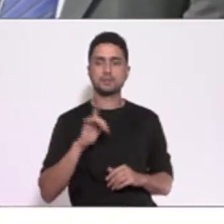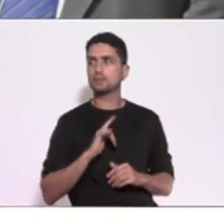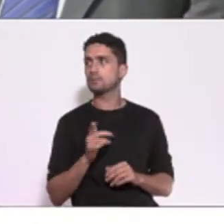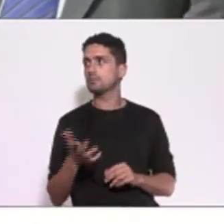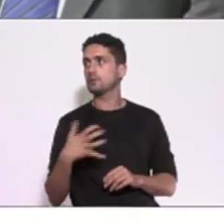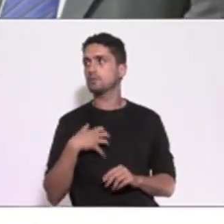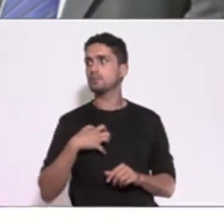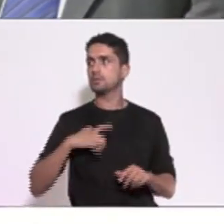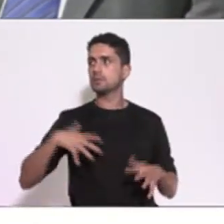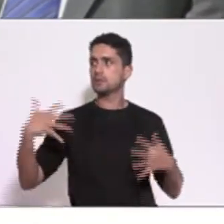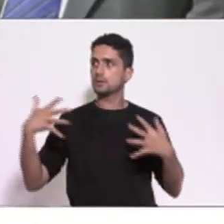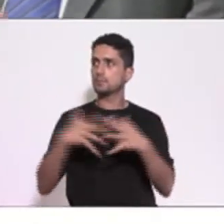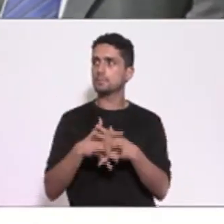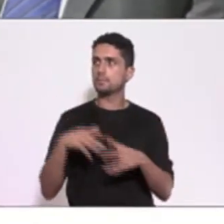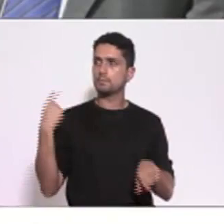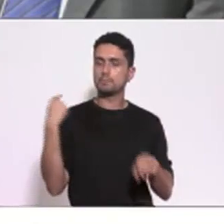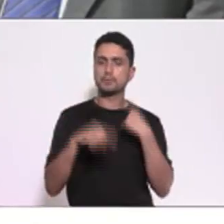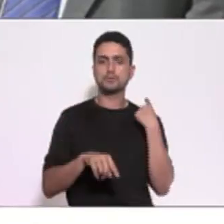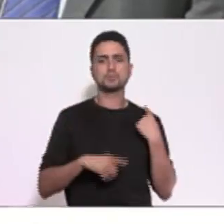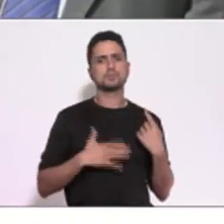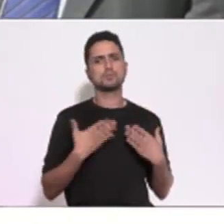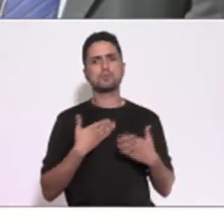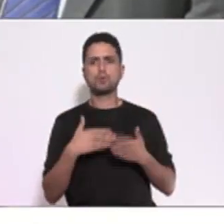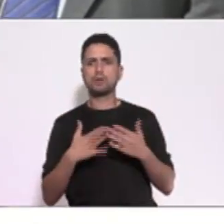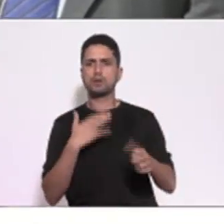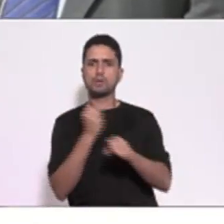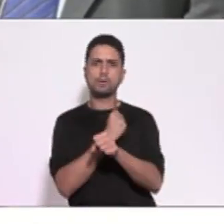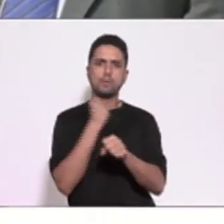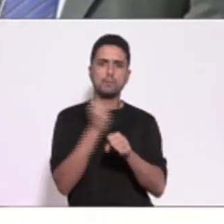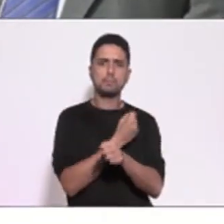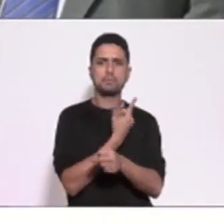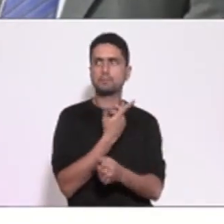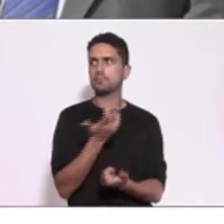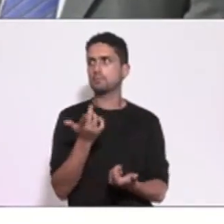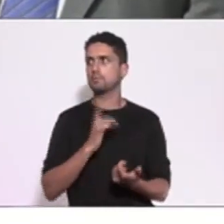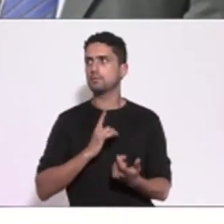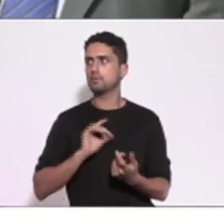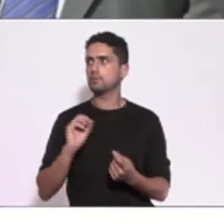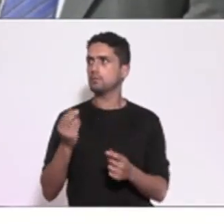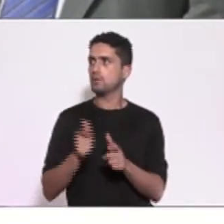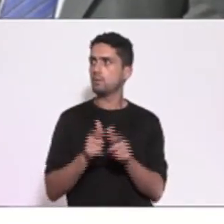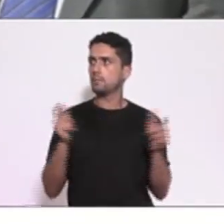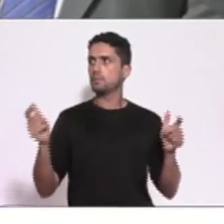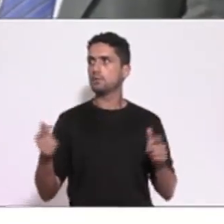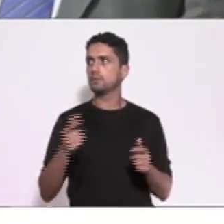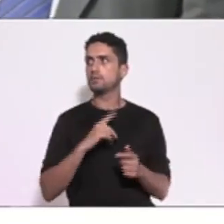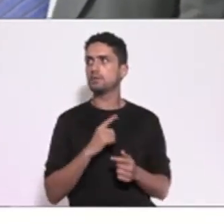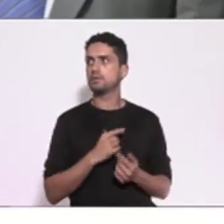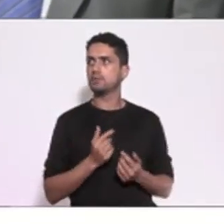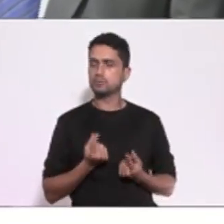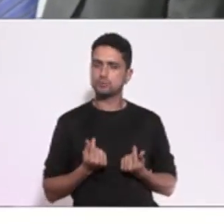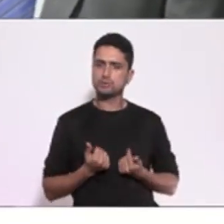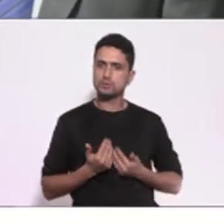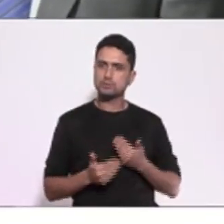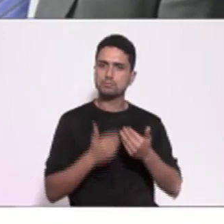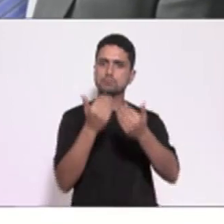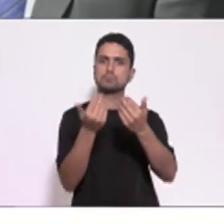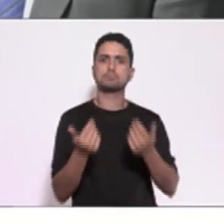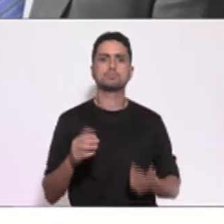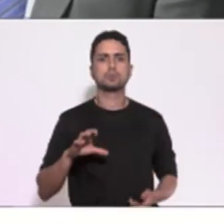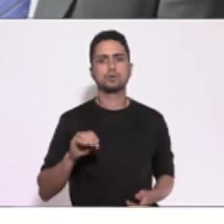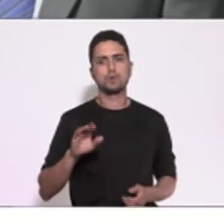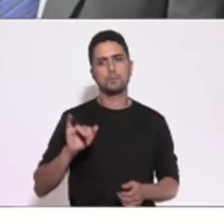impedir qualquer obra e qualquer aumento ali de prosperidade dentro da